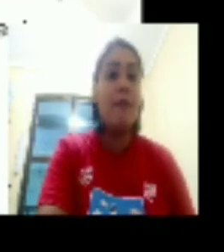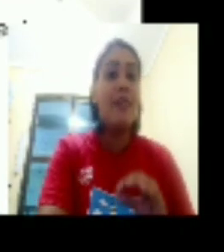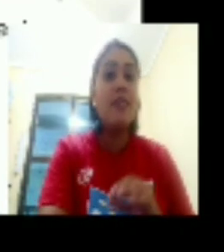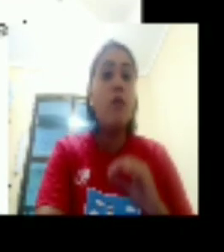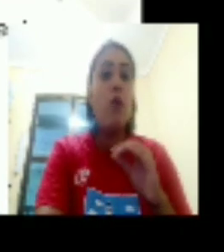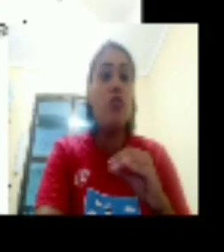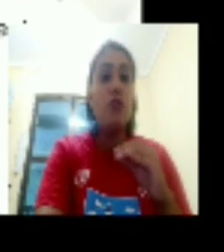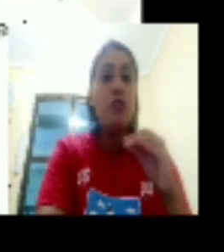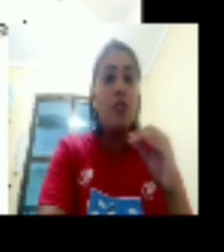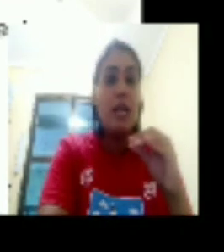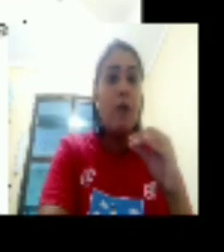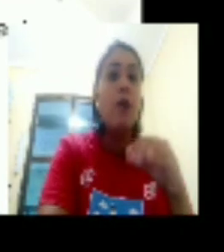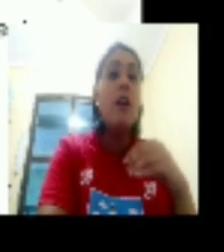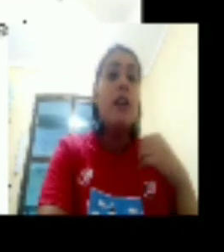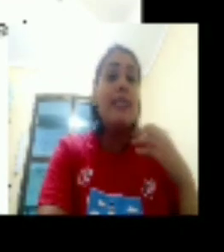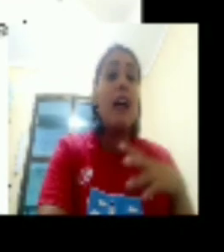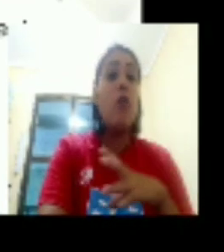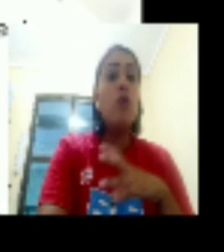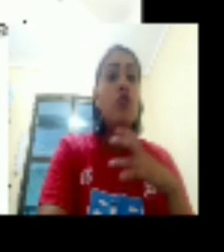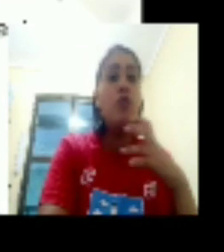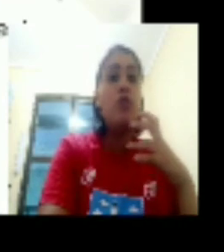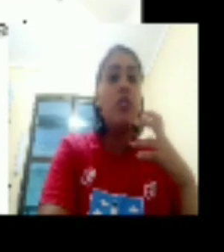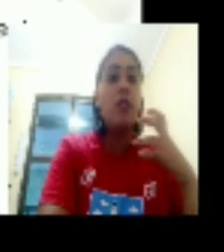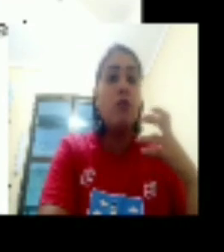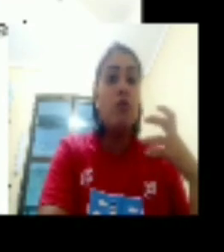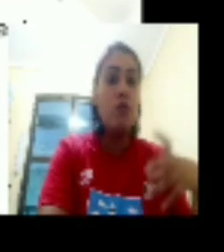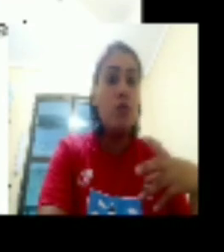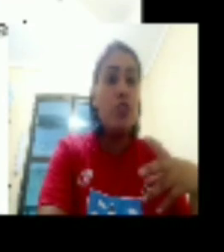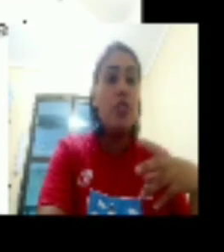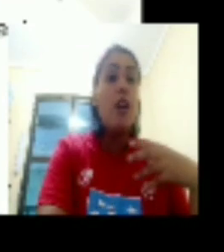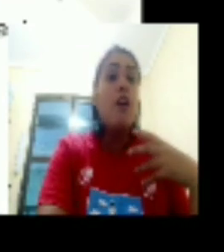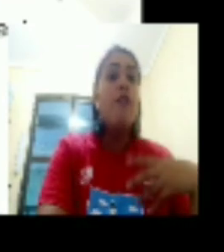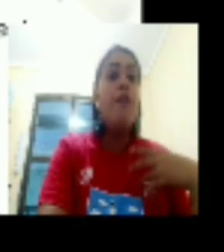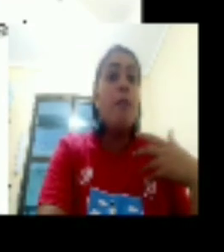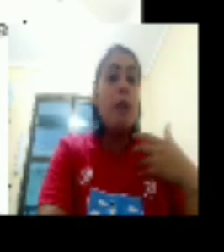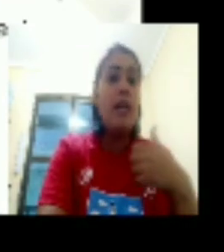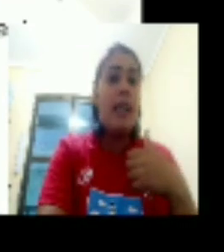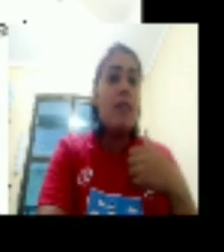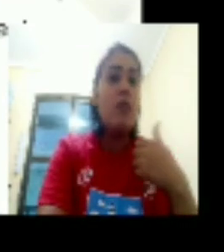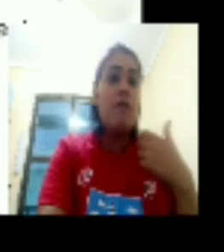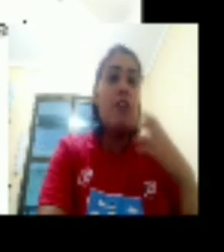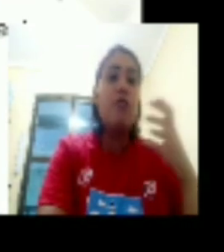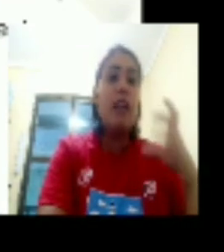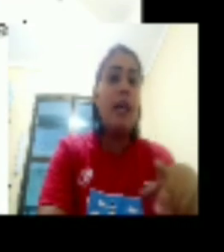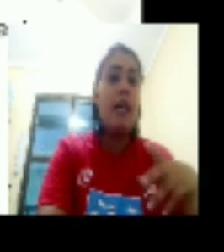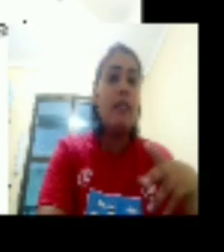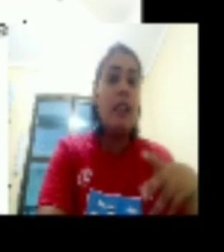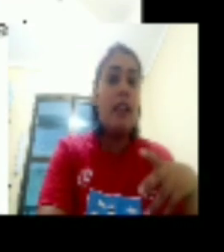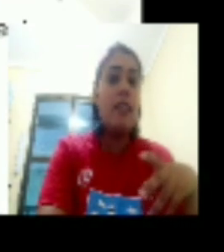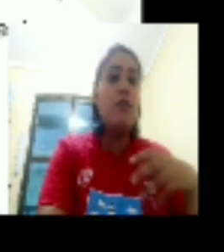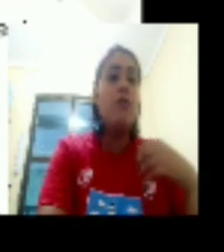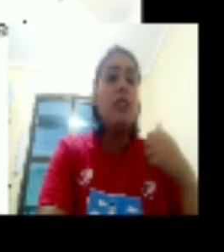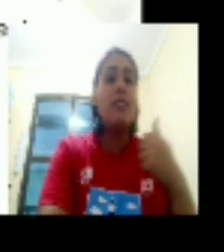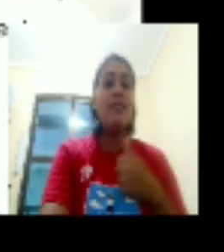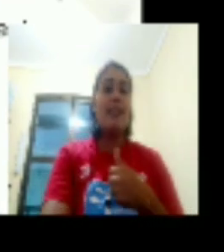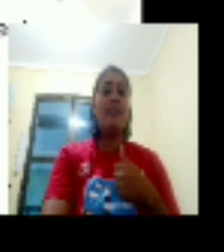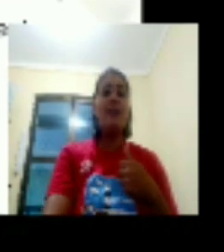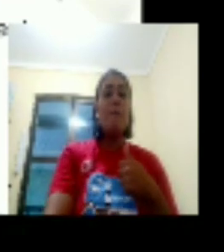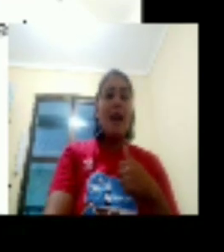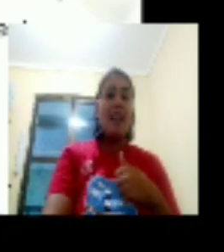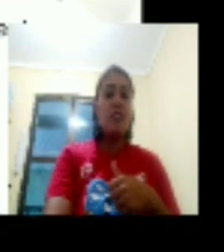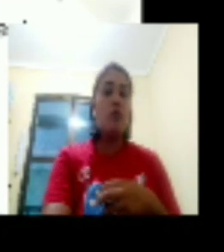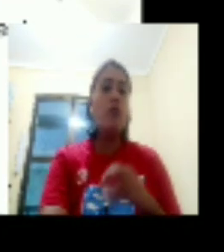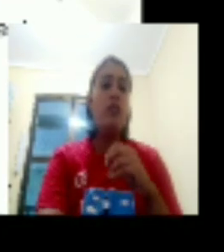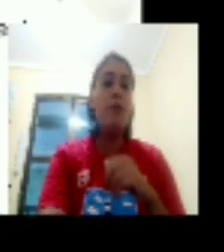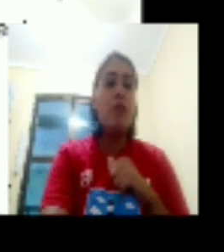da determinação constitucional da construção do SUS foi publicado através do decreto em 7